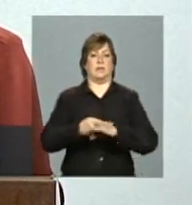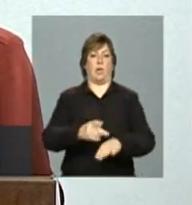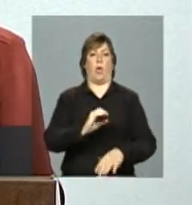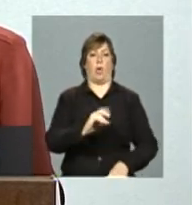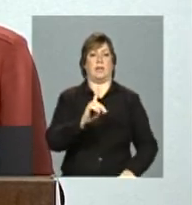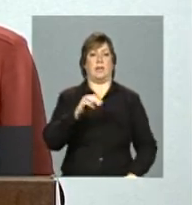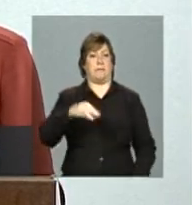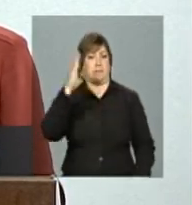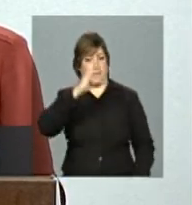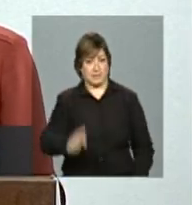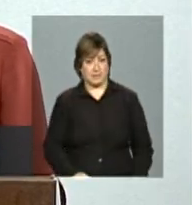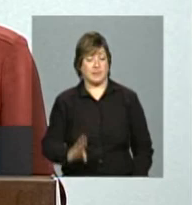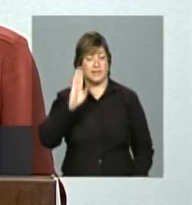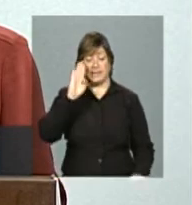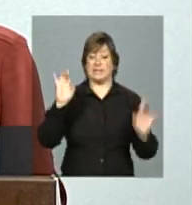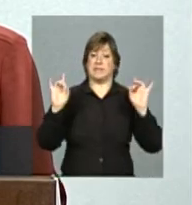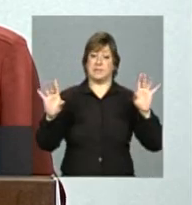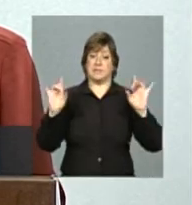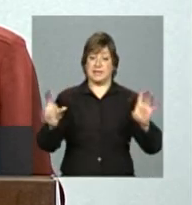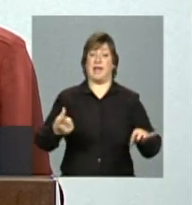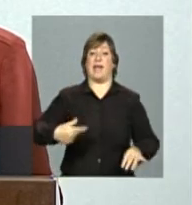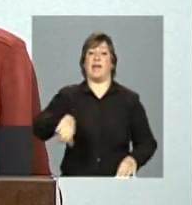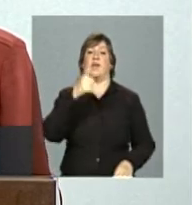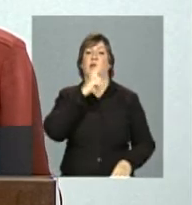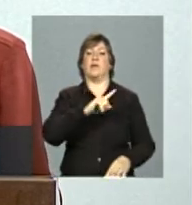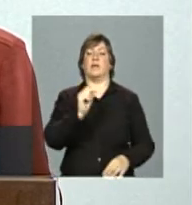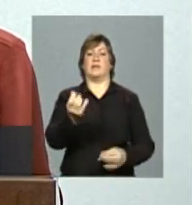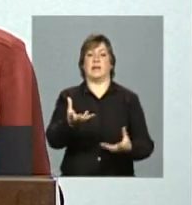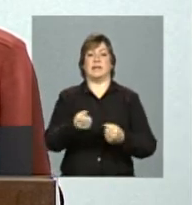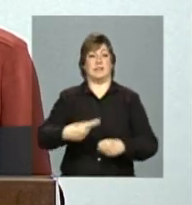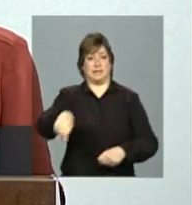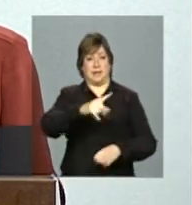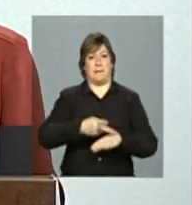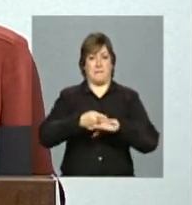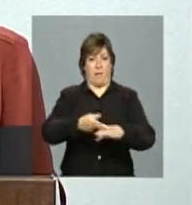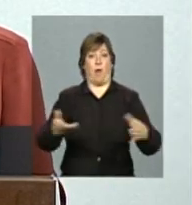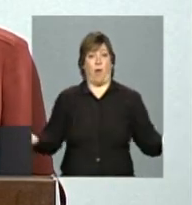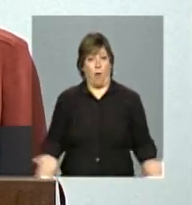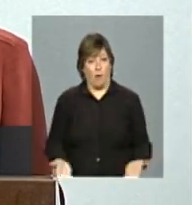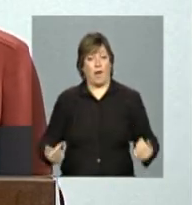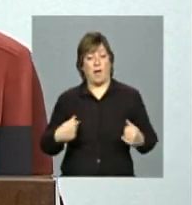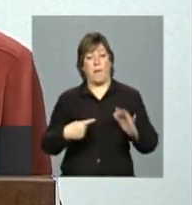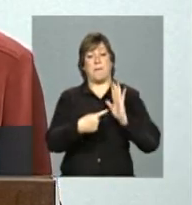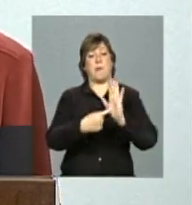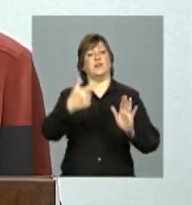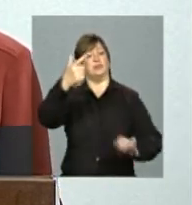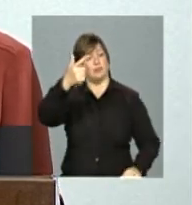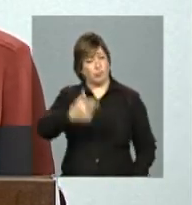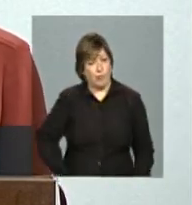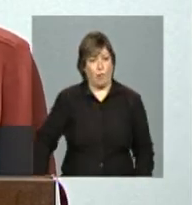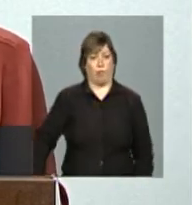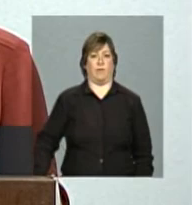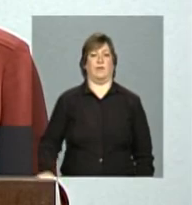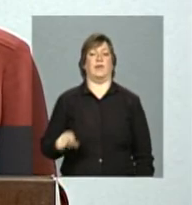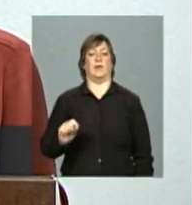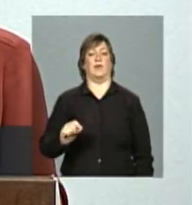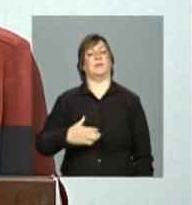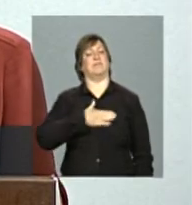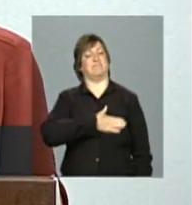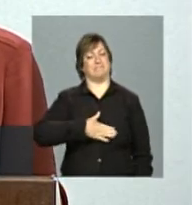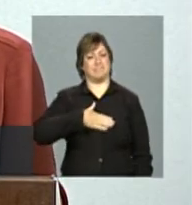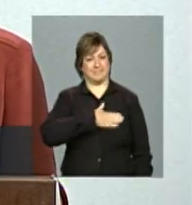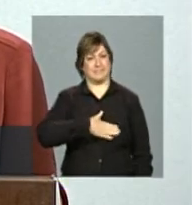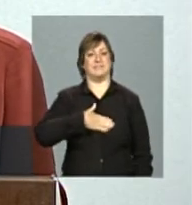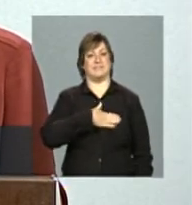Brasil em especial aquelas que receberam esse prêmio hoje eu Manifesto novamente a honra